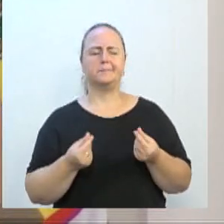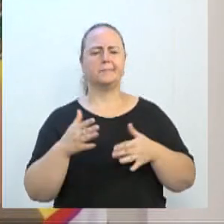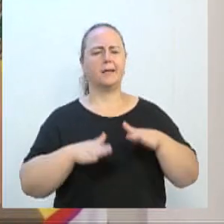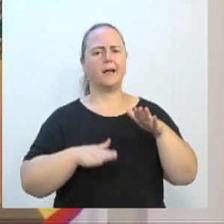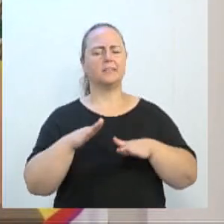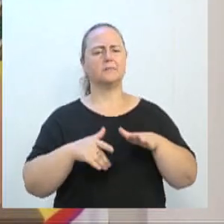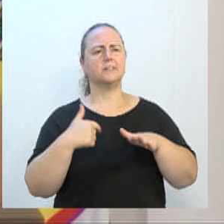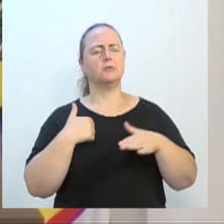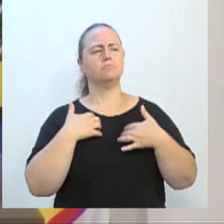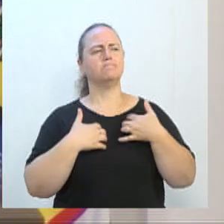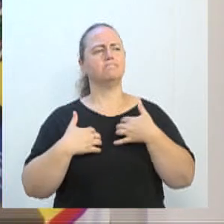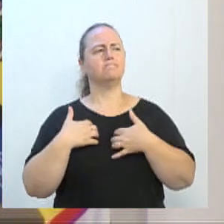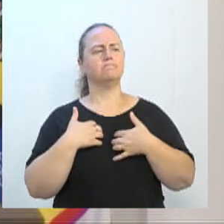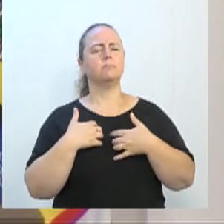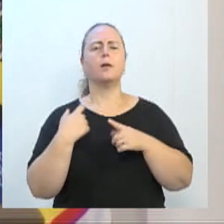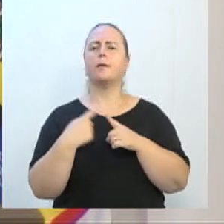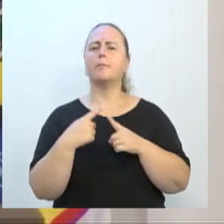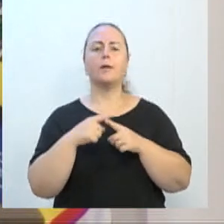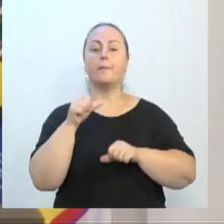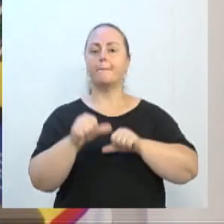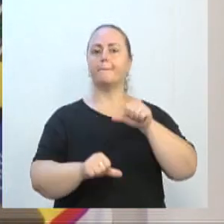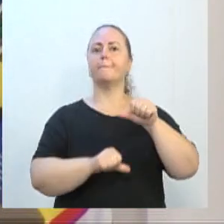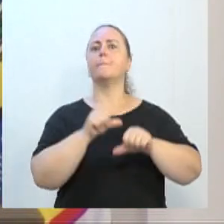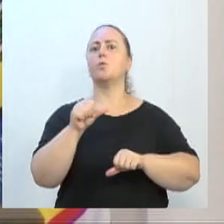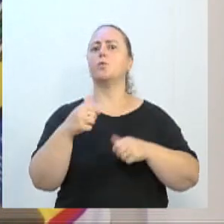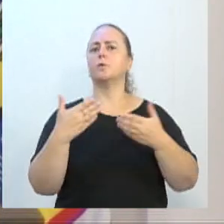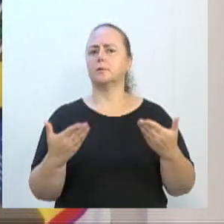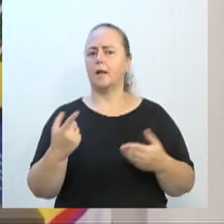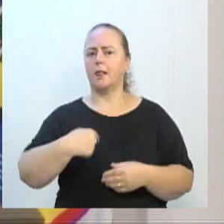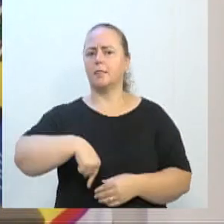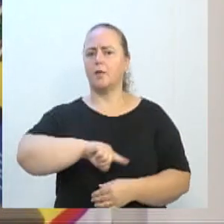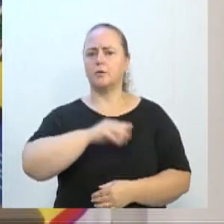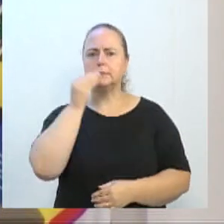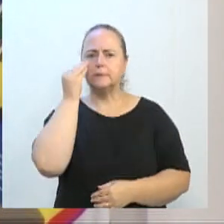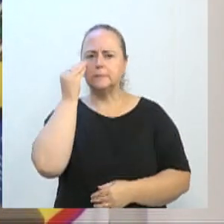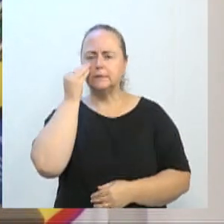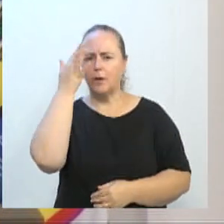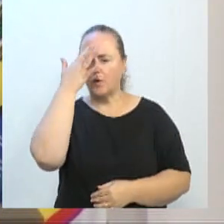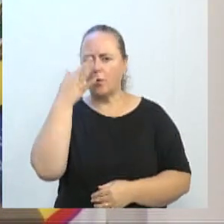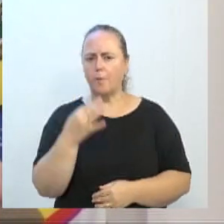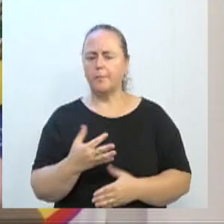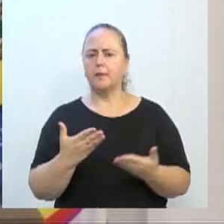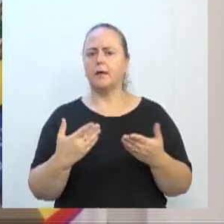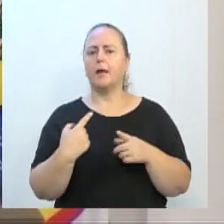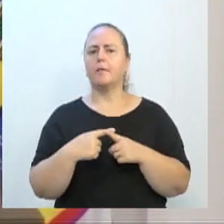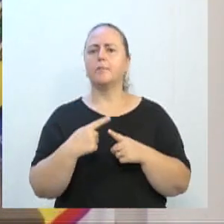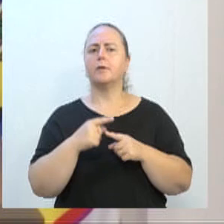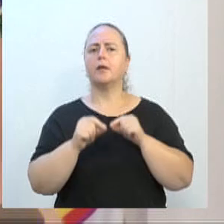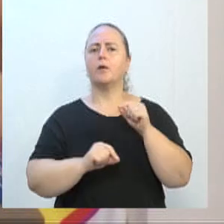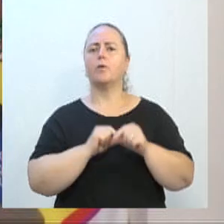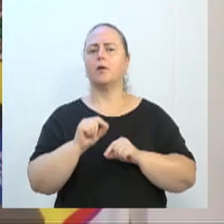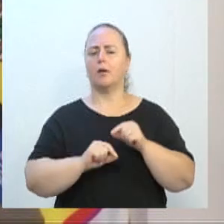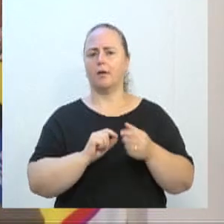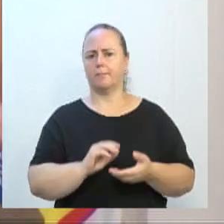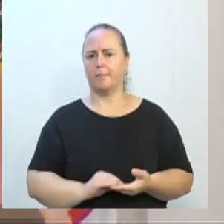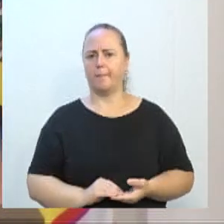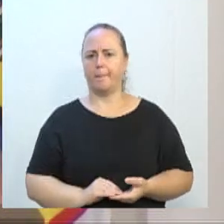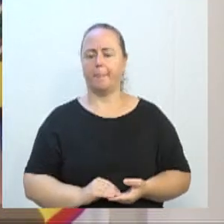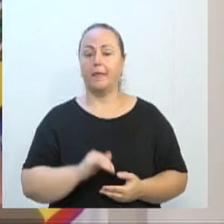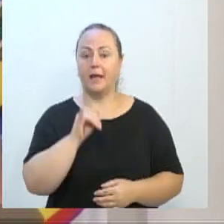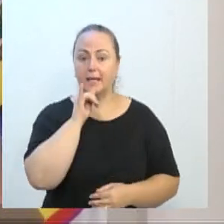que a gente não muda a lógica e tenta entender por que a gente não está atraindo passageiros para o sistema? Mais do que apontar